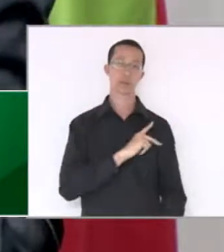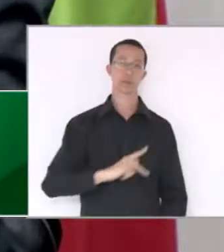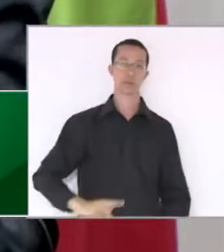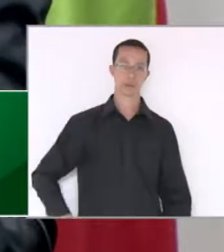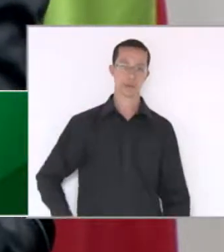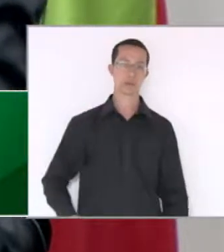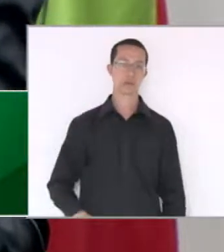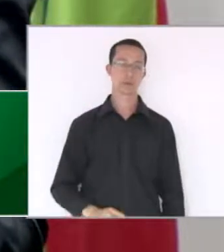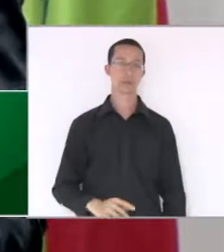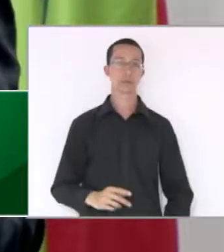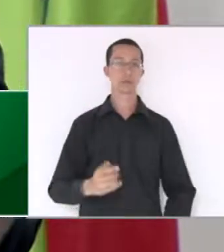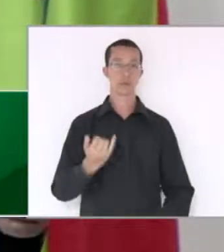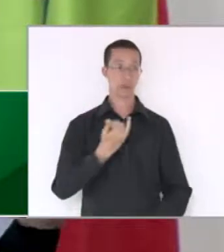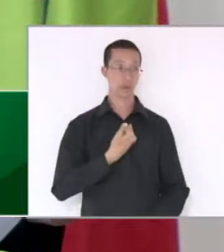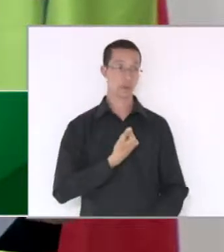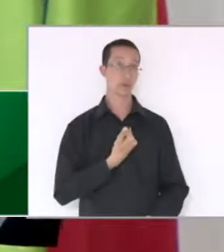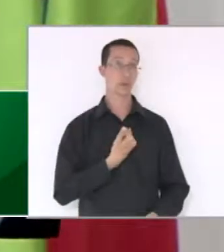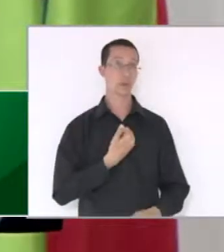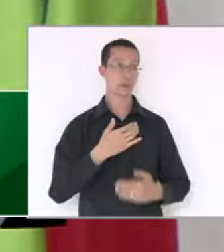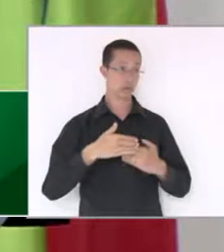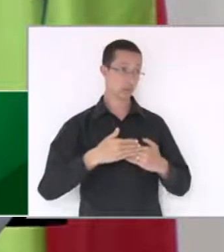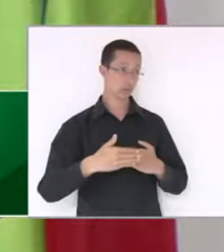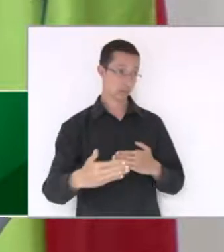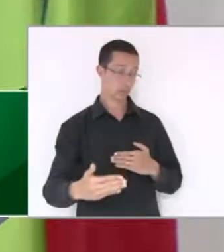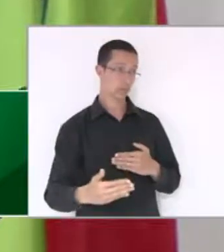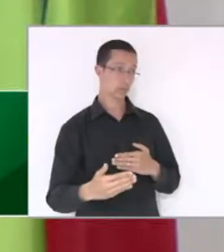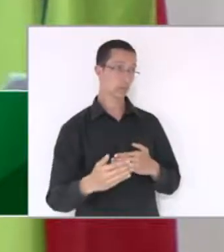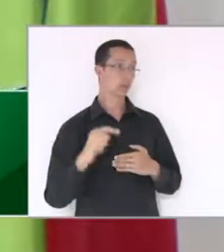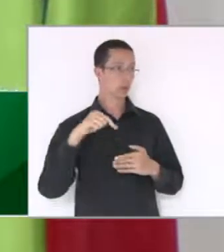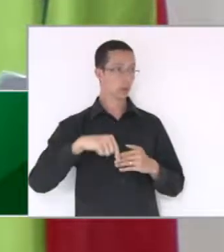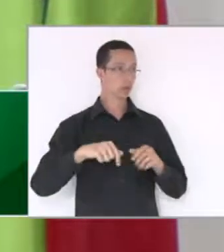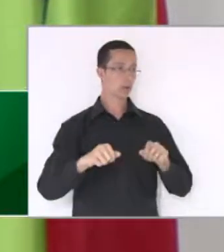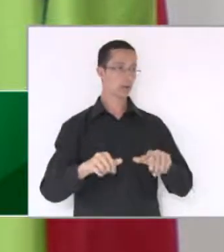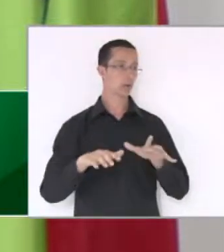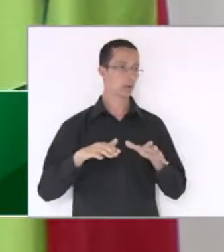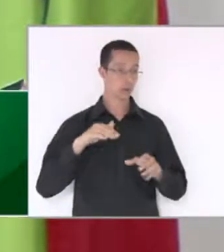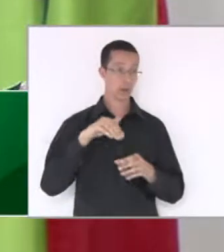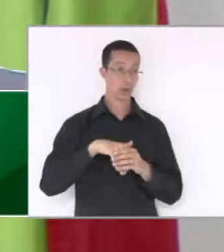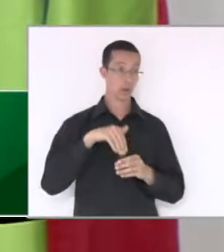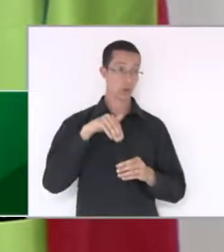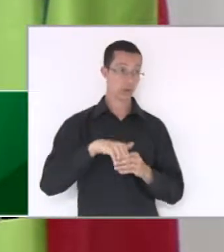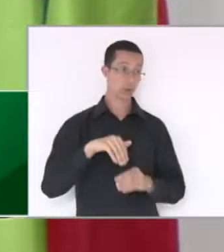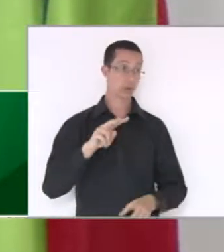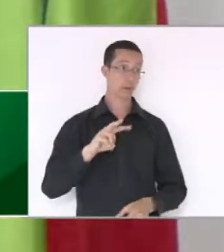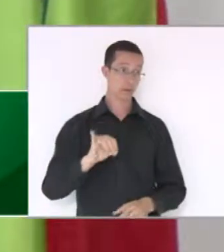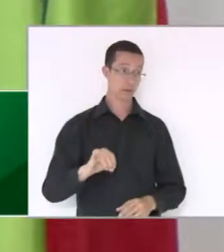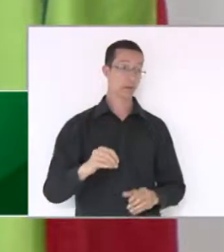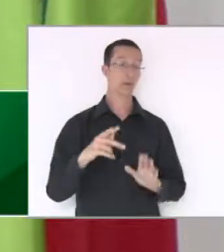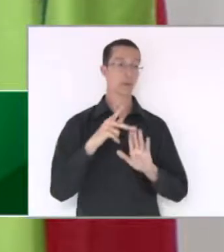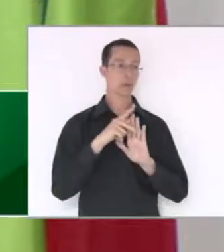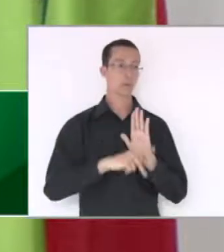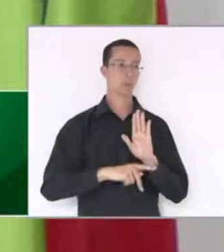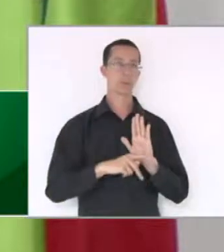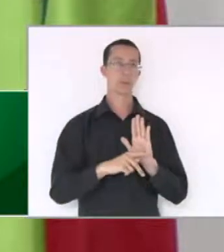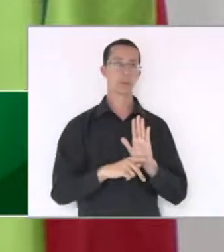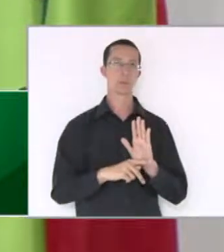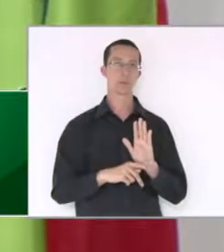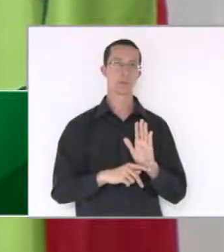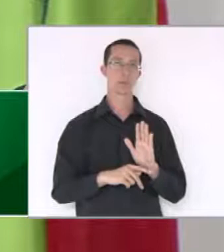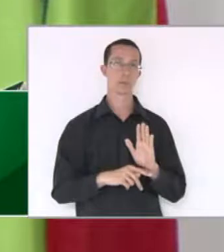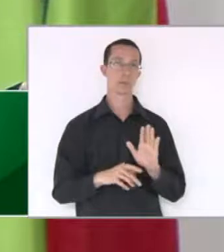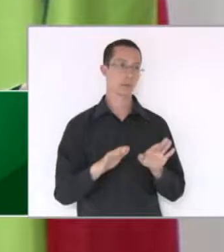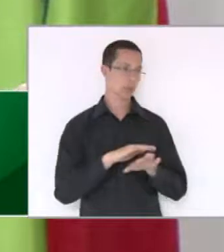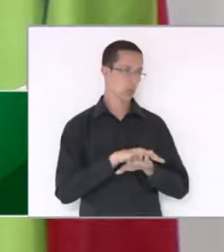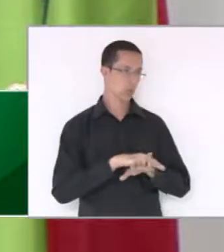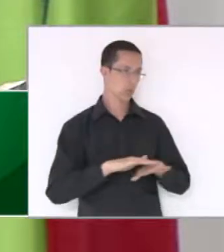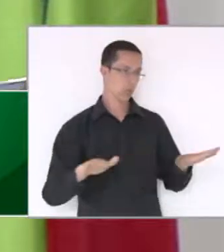nos próximos dias vai trazer para plenário, para votação, o projeto que acaba com a pensão